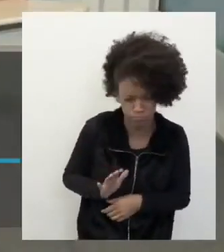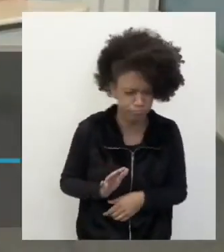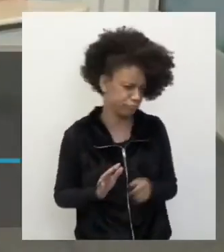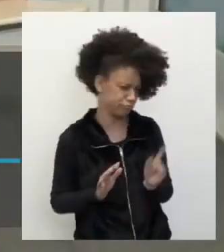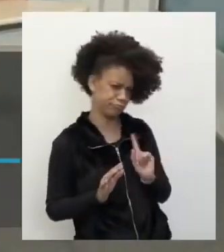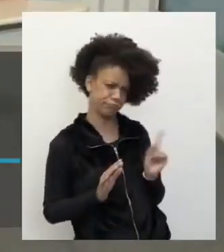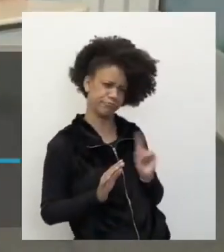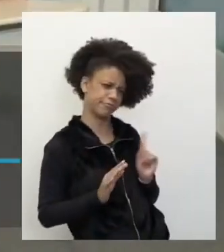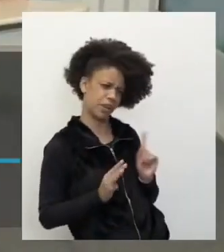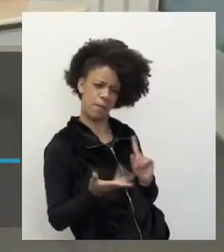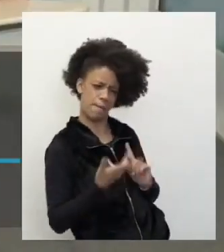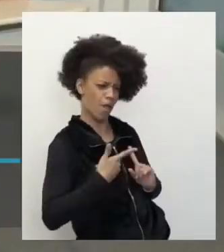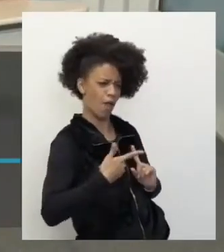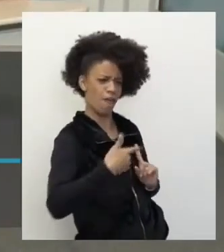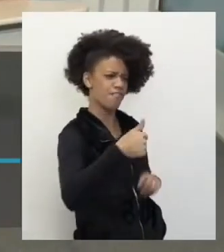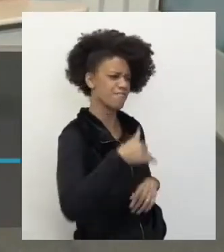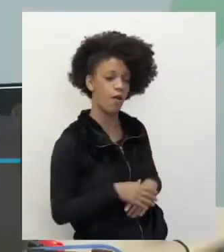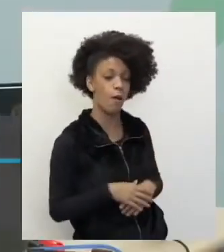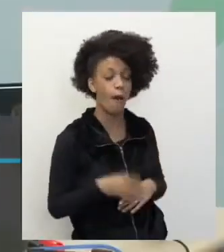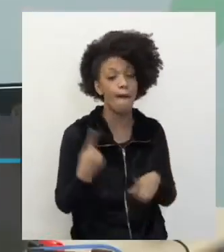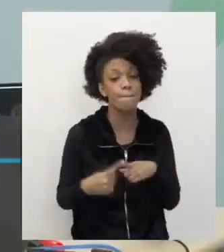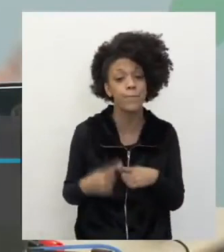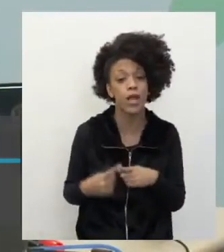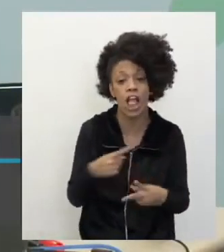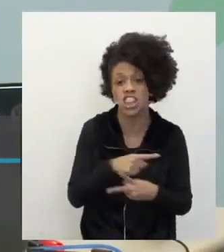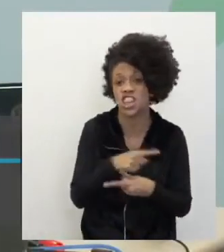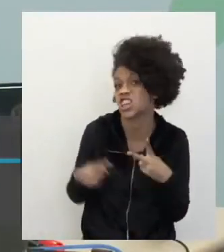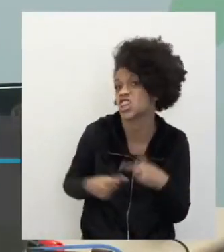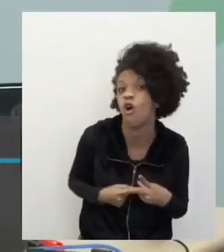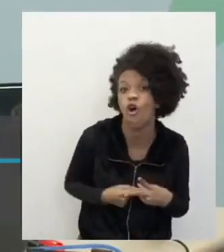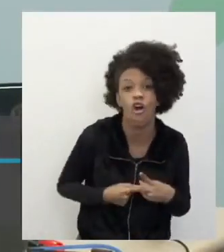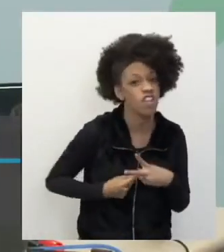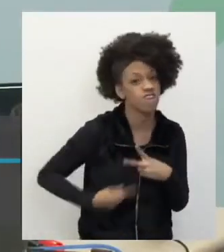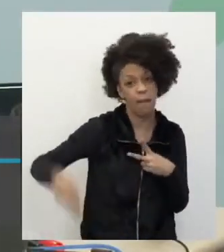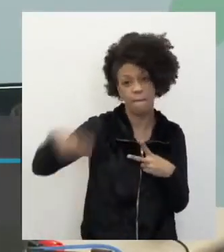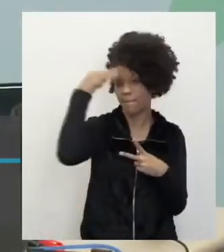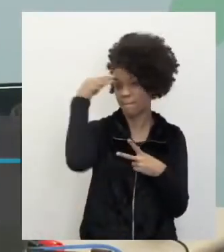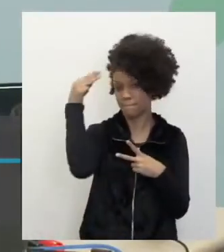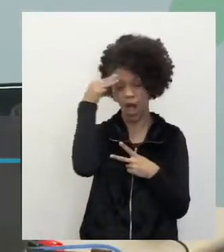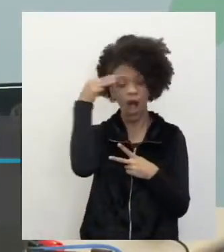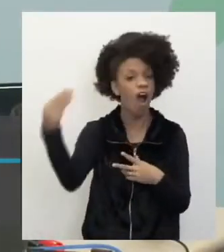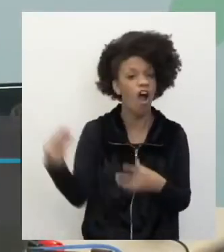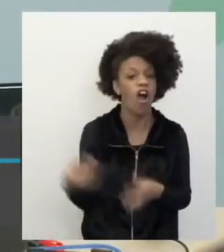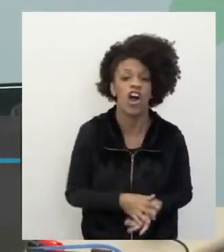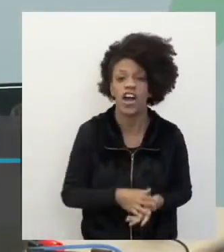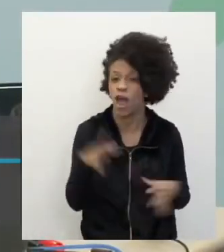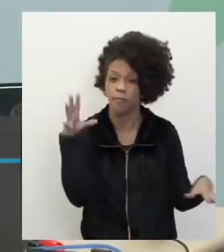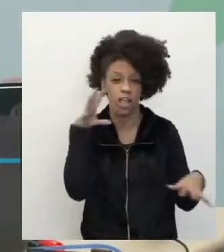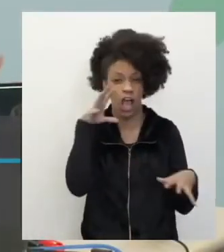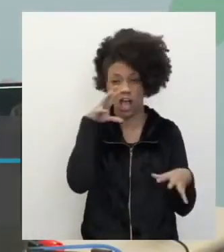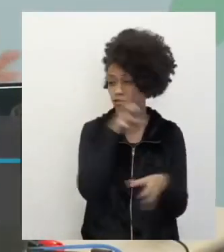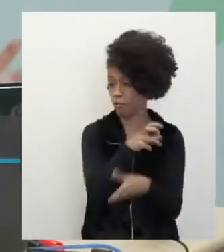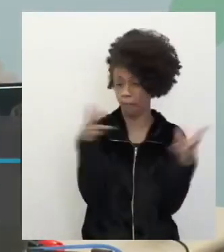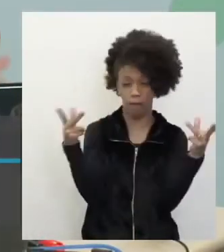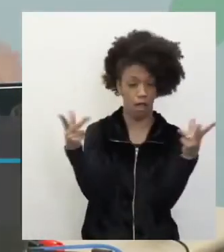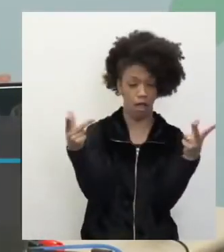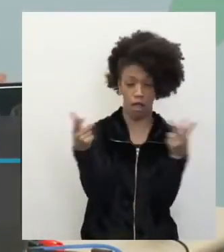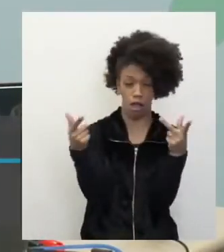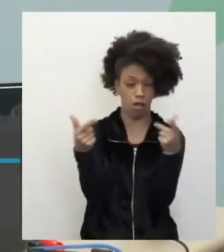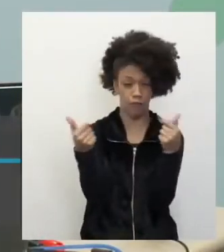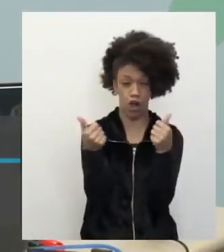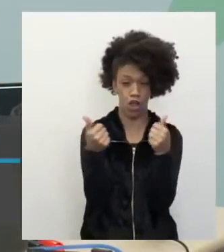Porque ele tem 2 teras de memória. Ele tem o processador melhor do mundo